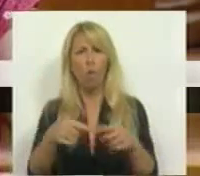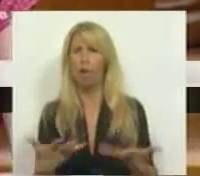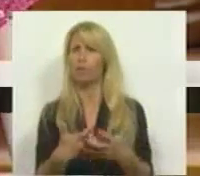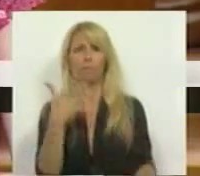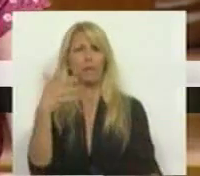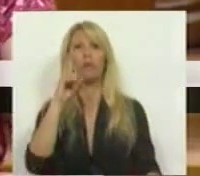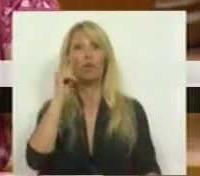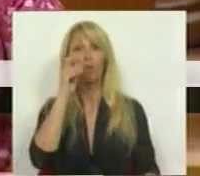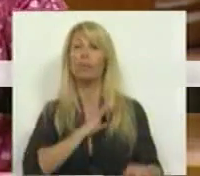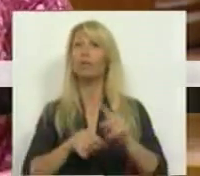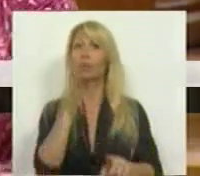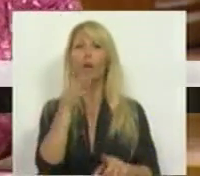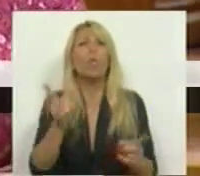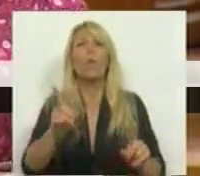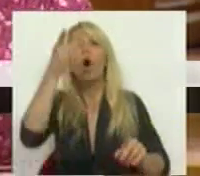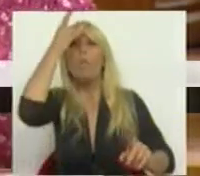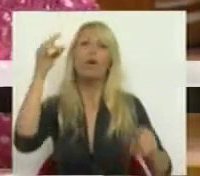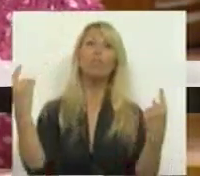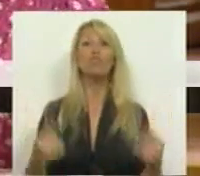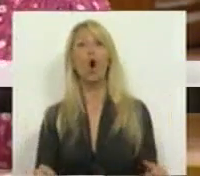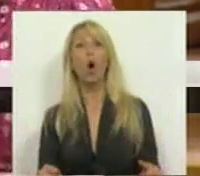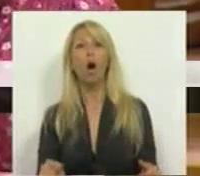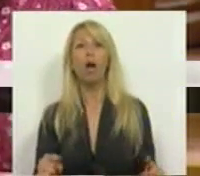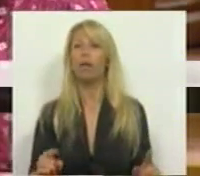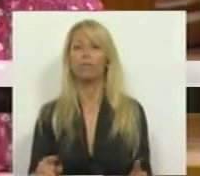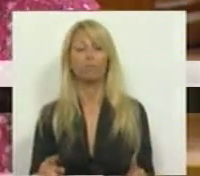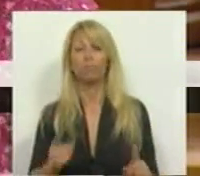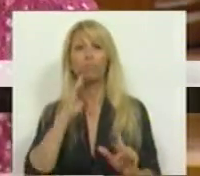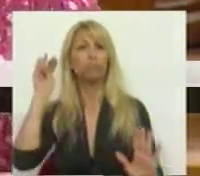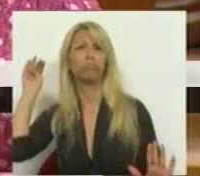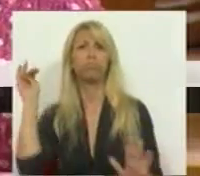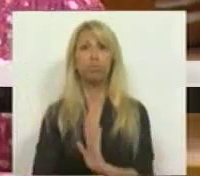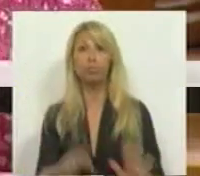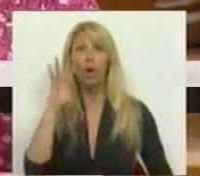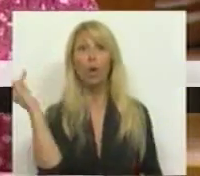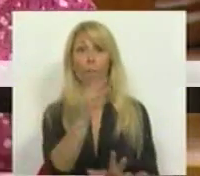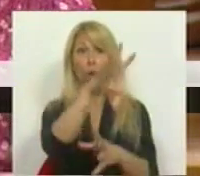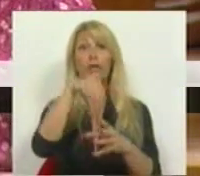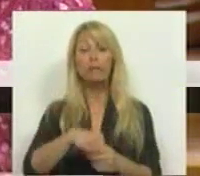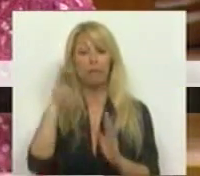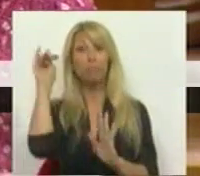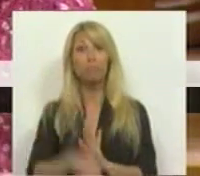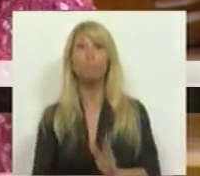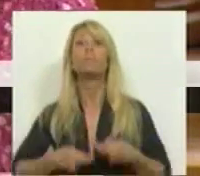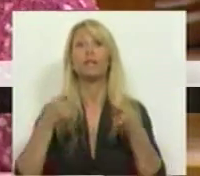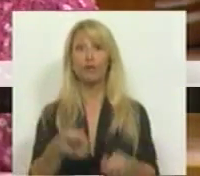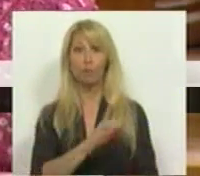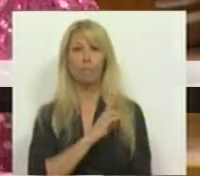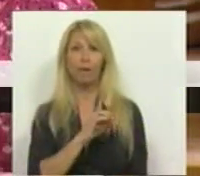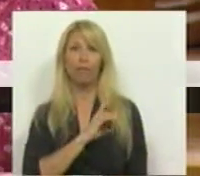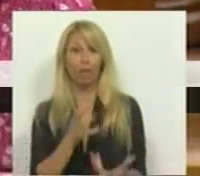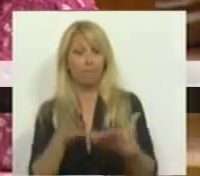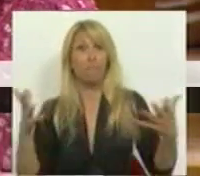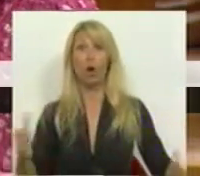são matéria de opinião. A quebra brutal na procura interna, a quebra do investimento privado, a maior dos